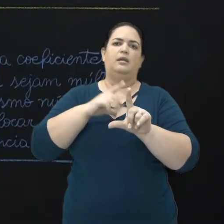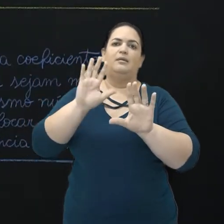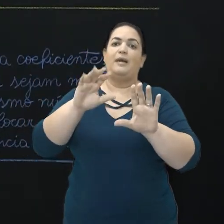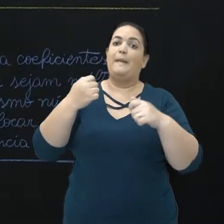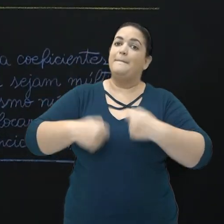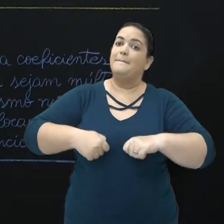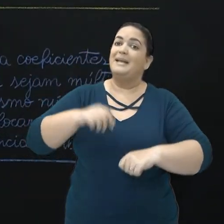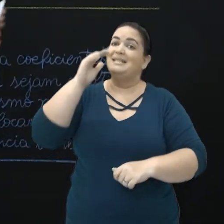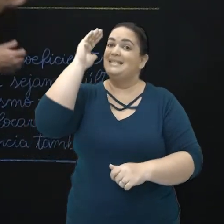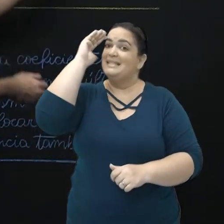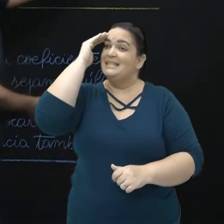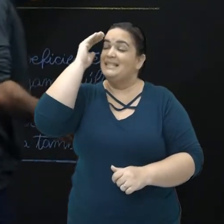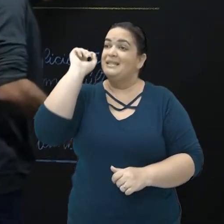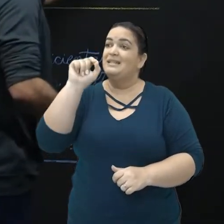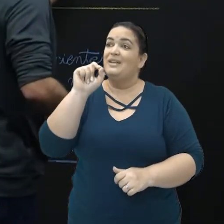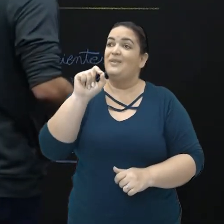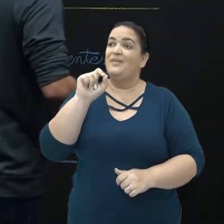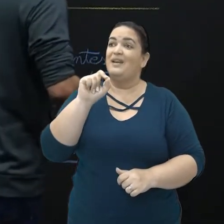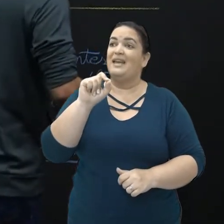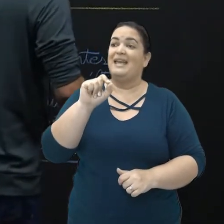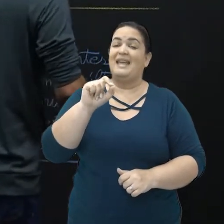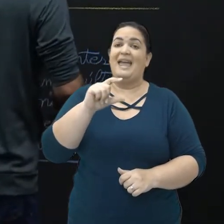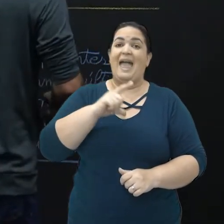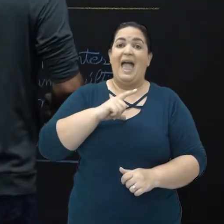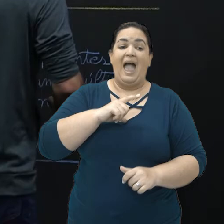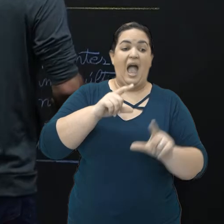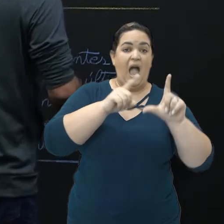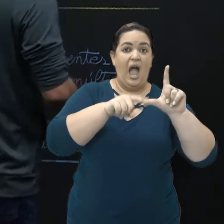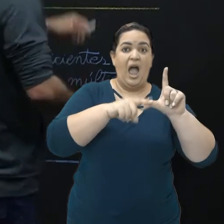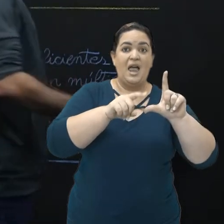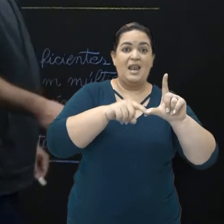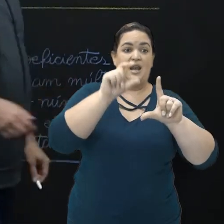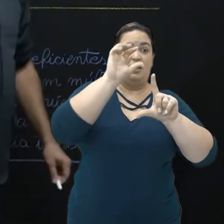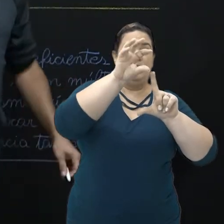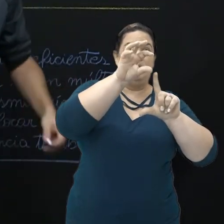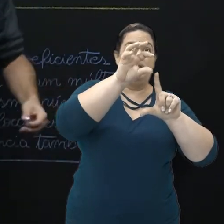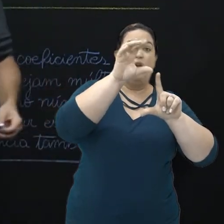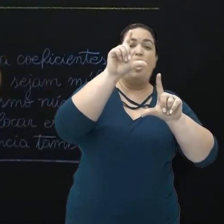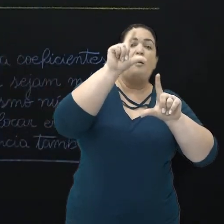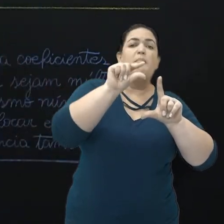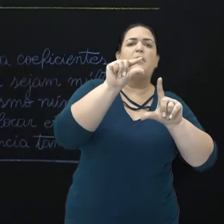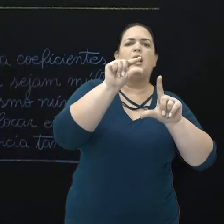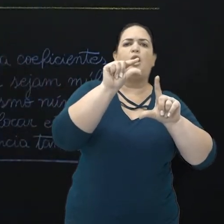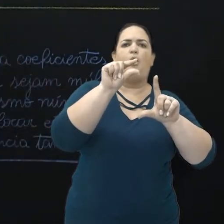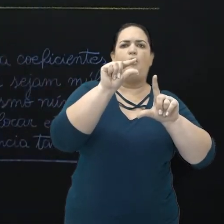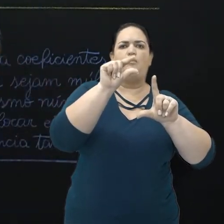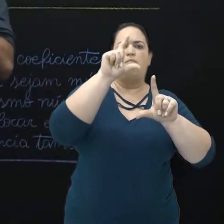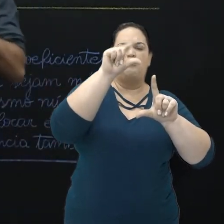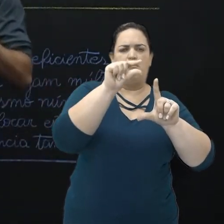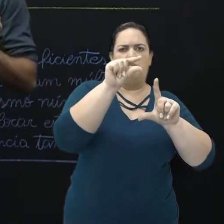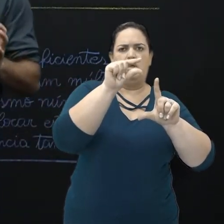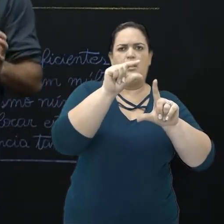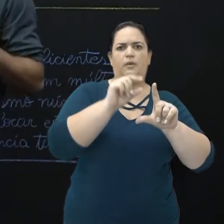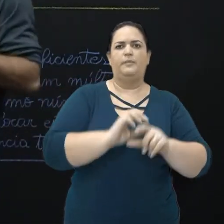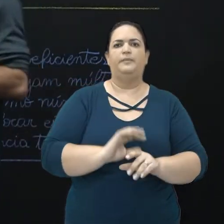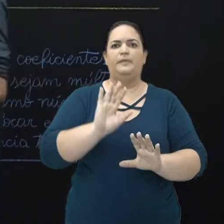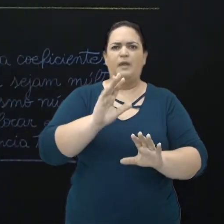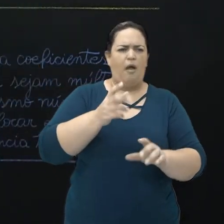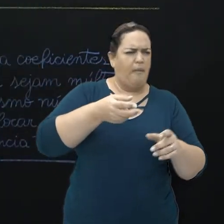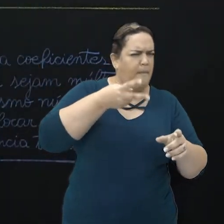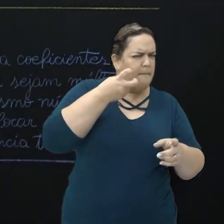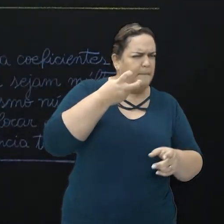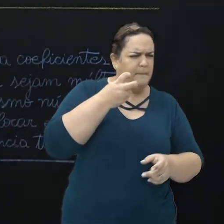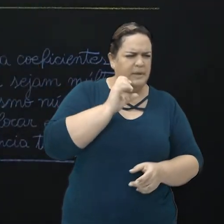pegar sempre a letra que possua o menor expoente. Sendo assim, vamos analisar cada uma